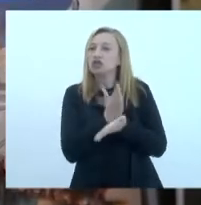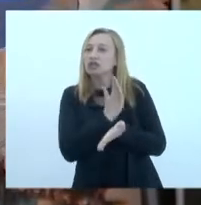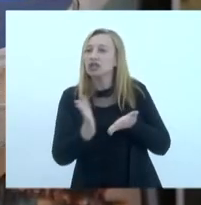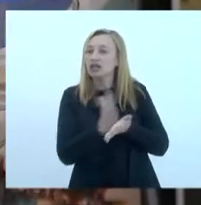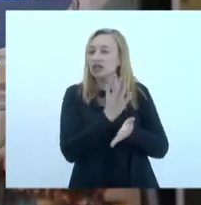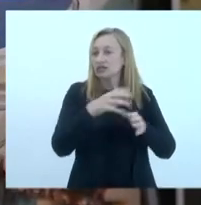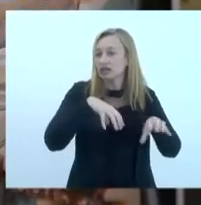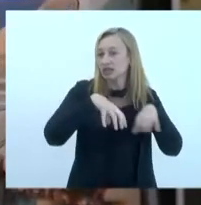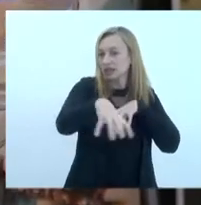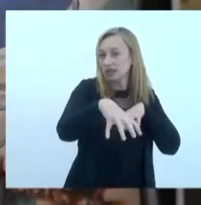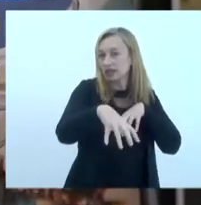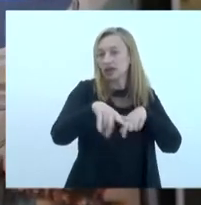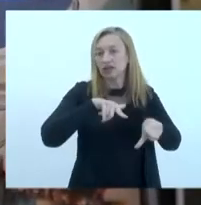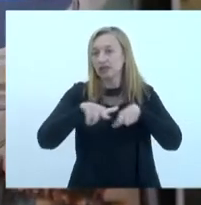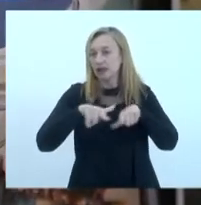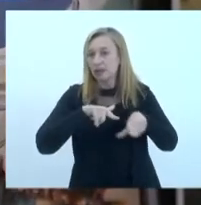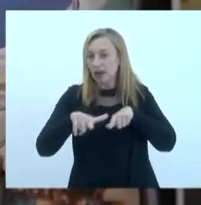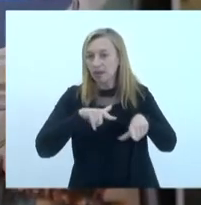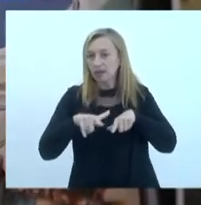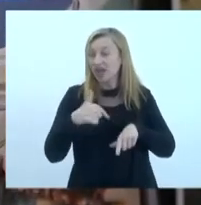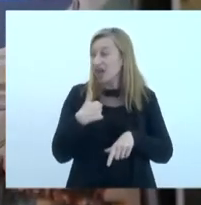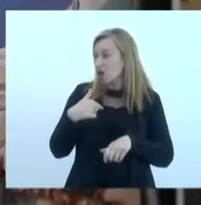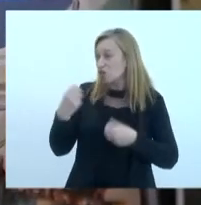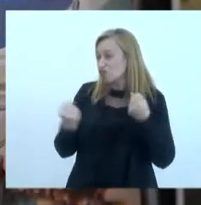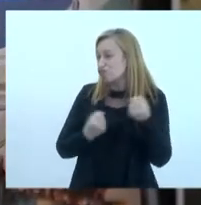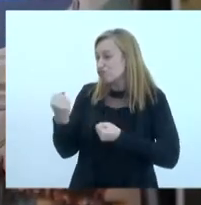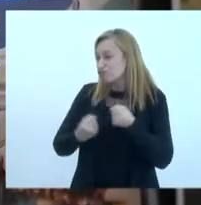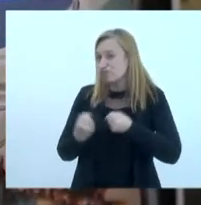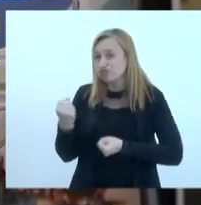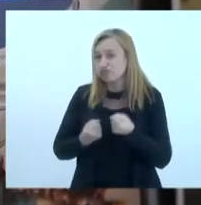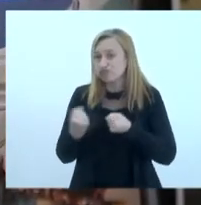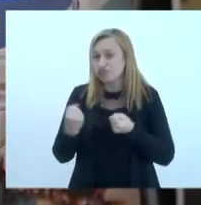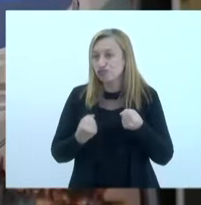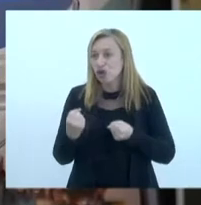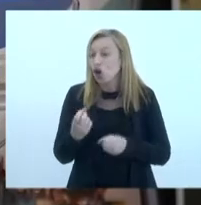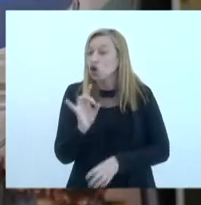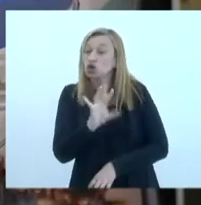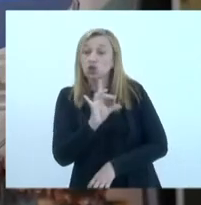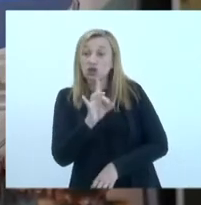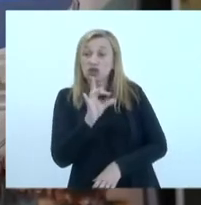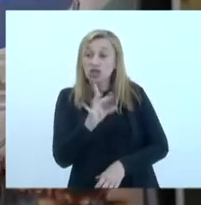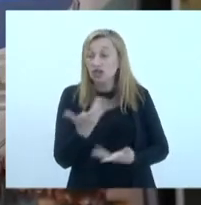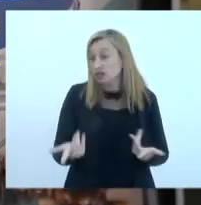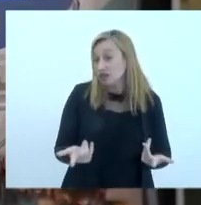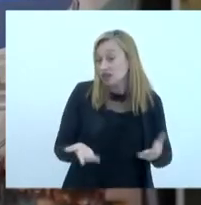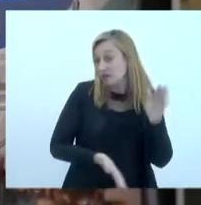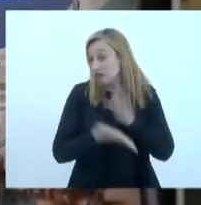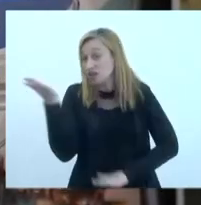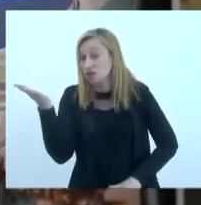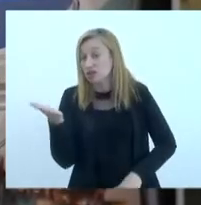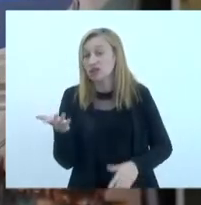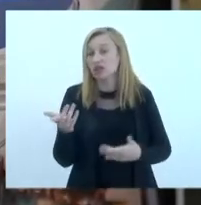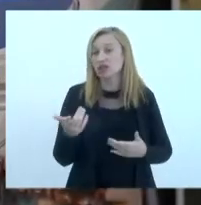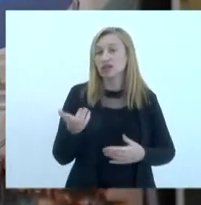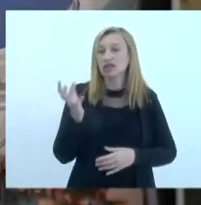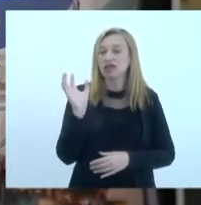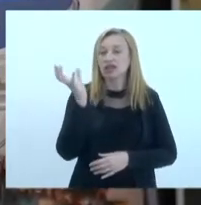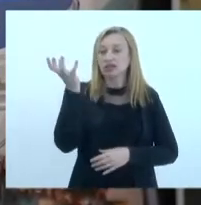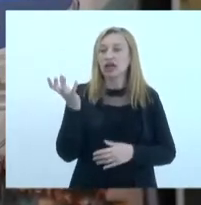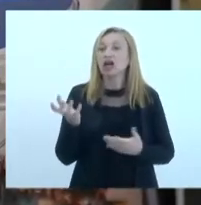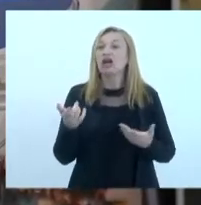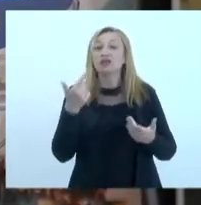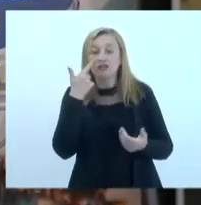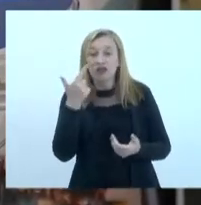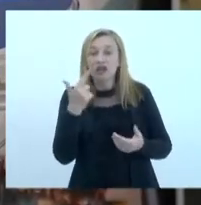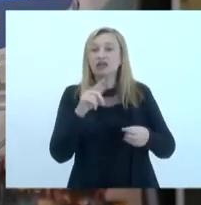Eu, particularmente, pego estrada sozinha, então, muitas vezes, fico sem sinal. Então, isso é algo importante. A gente precisa pensar nas estações de